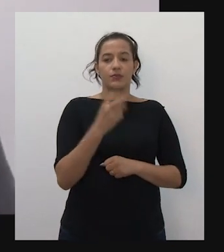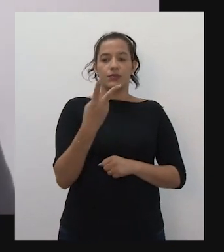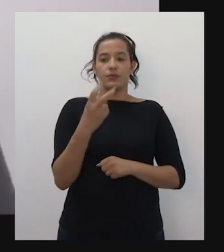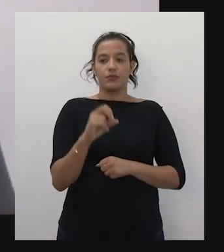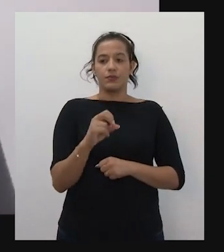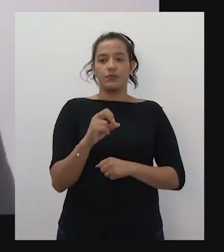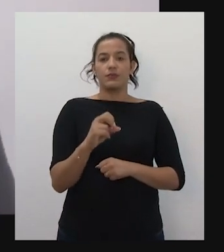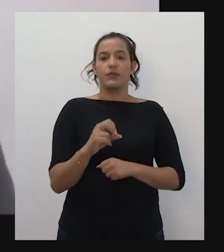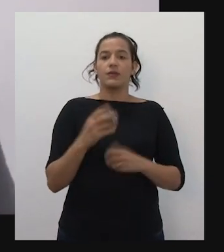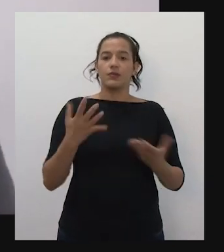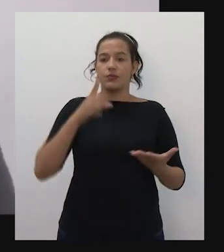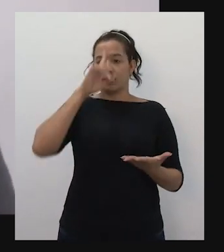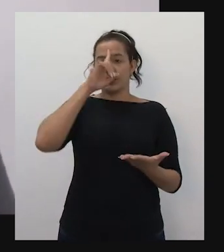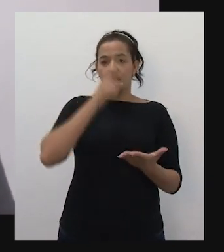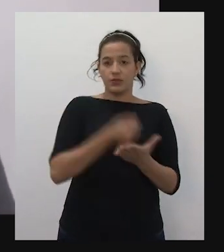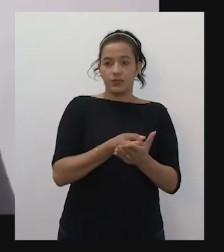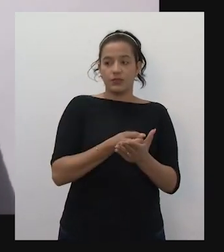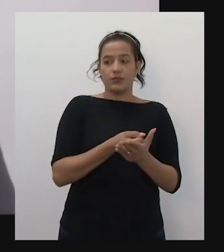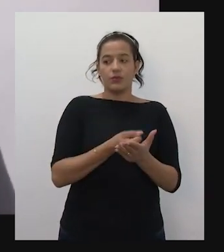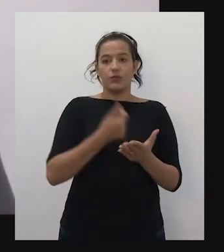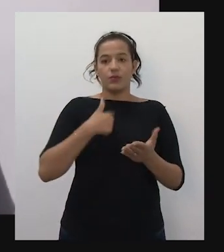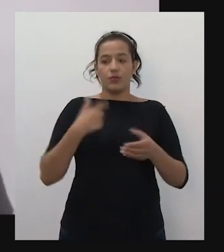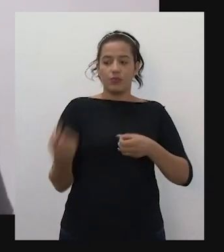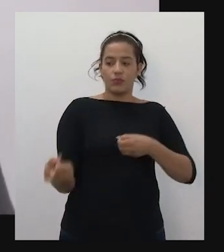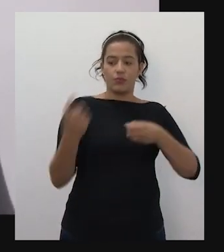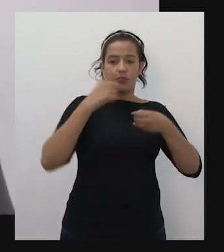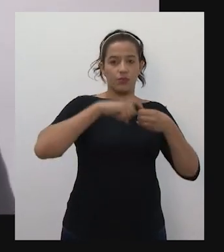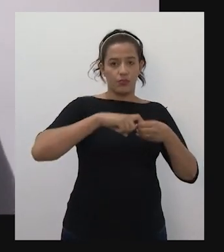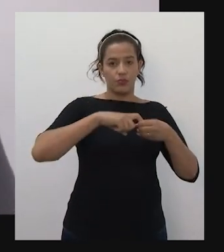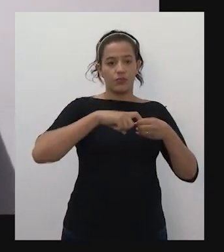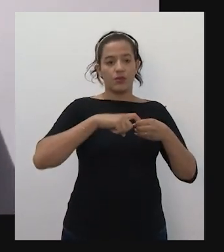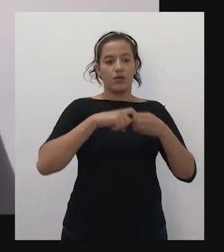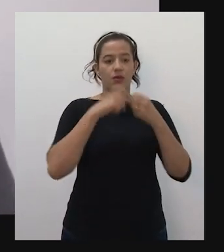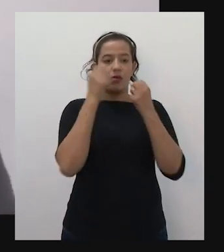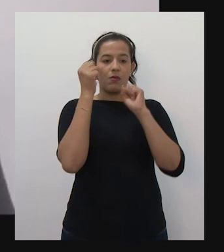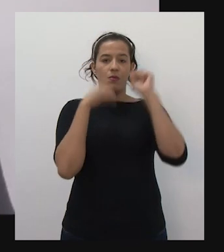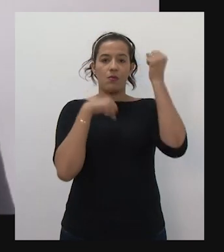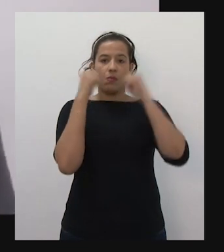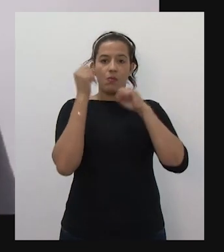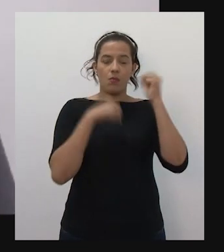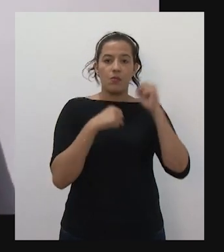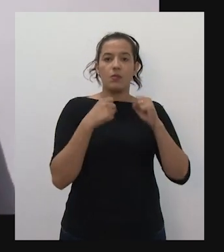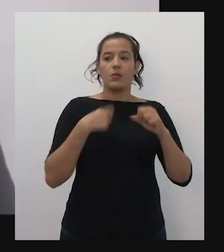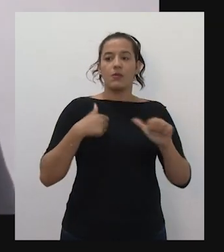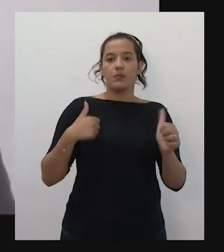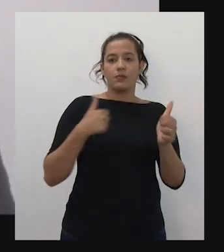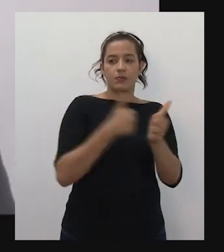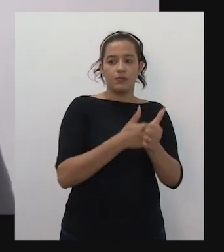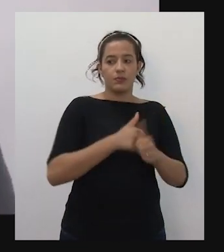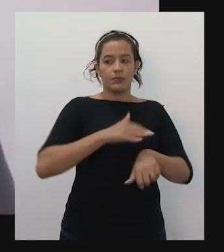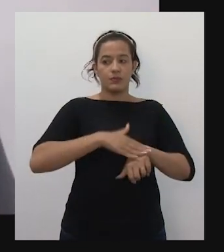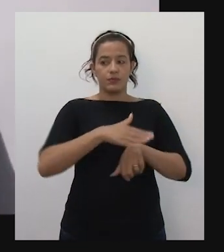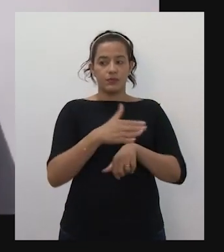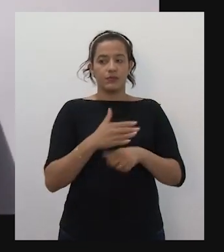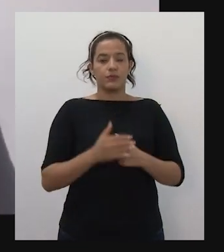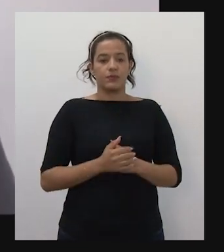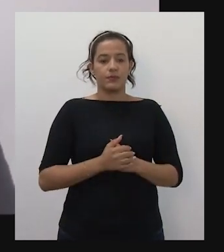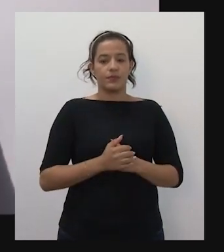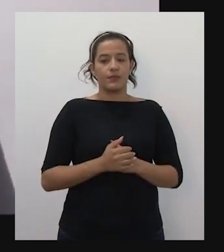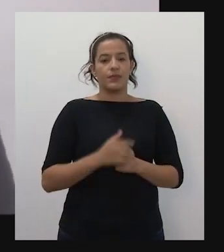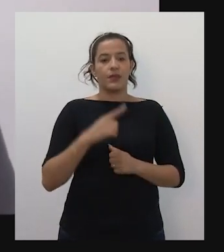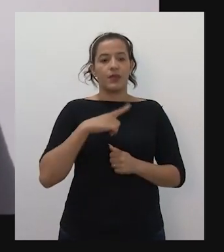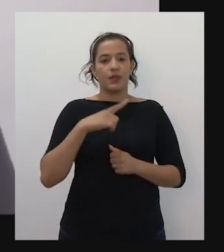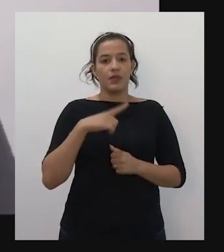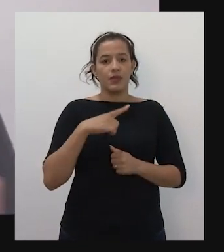opção própria, eu resolvi voltar a dar aulas de educação física e poder conviver mais de perto com os alunos, até